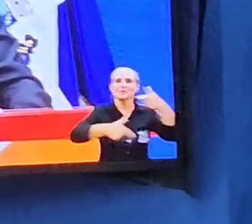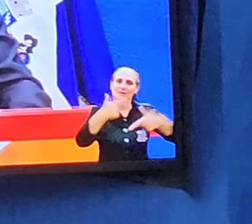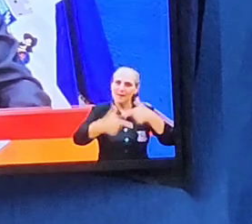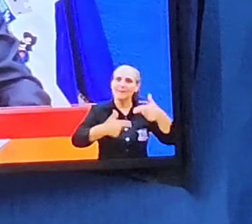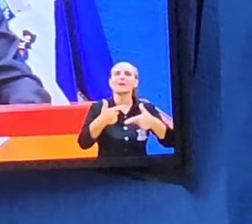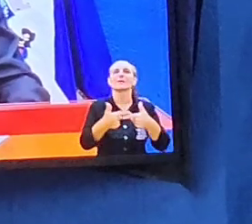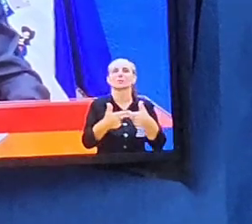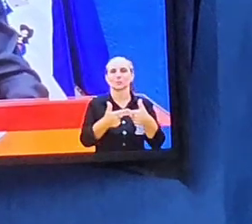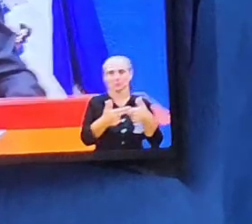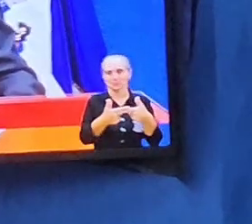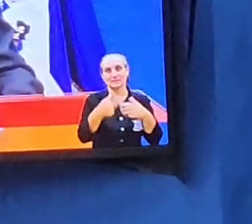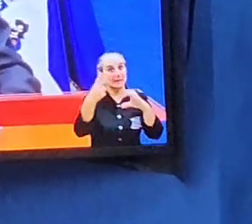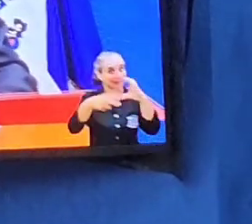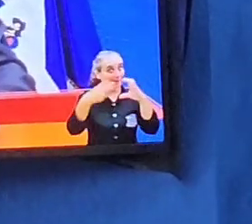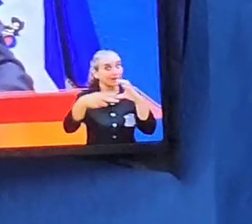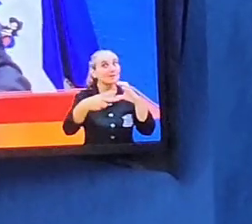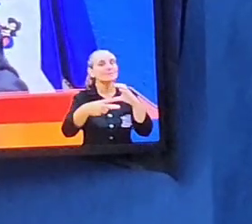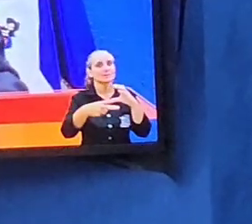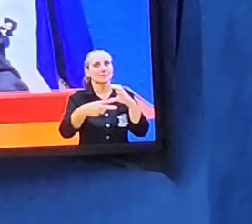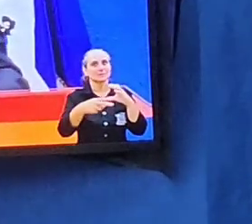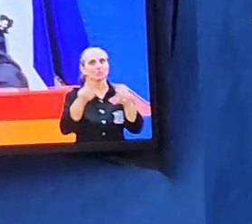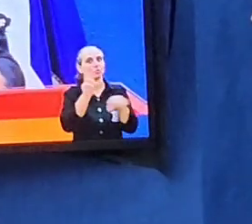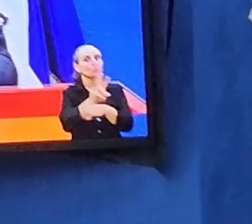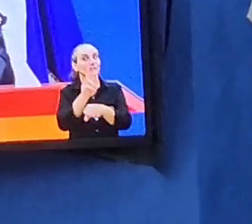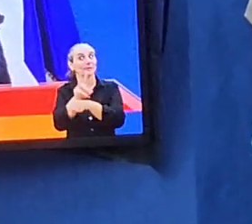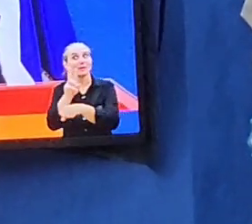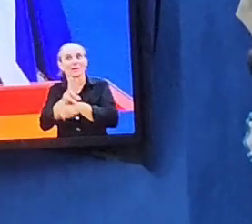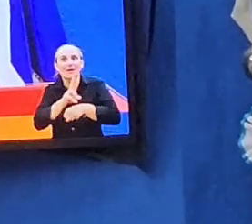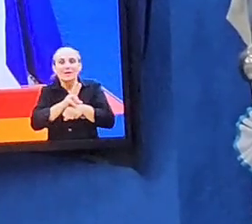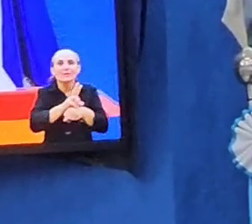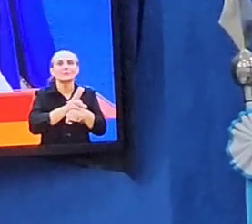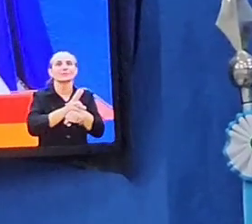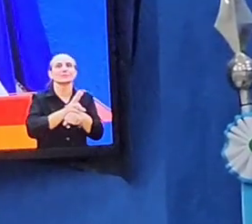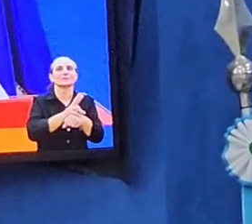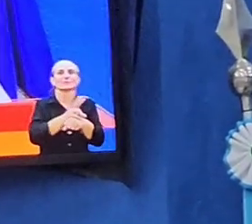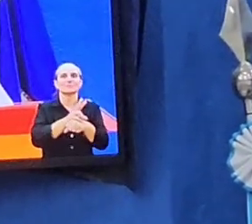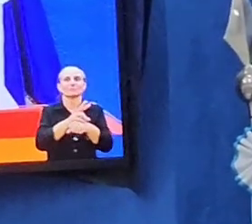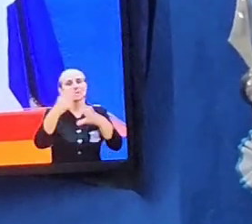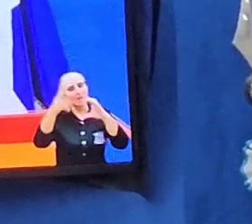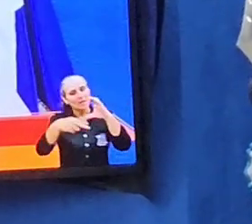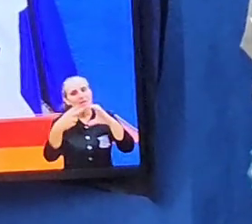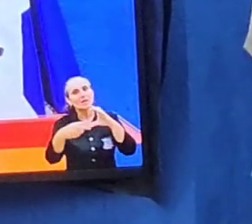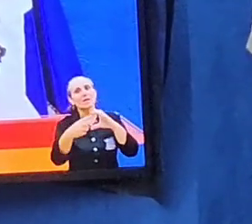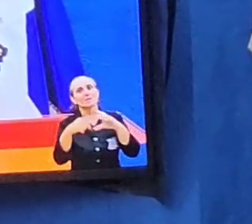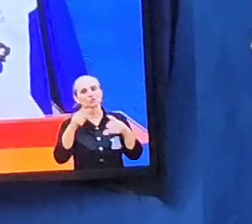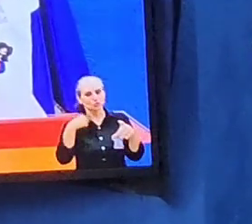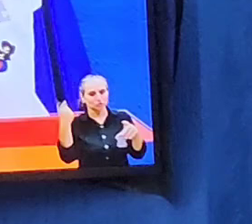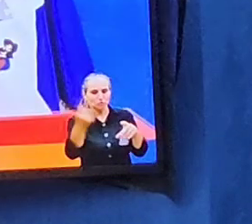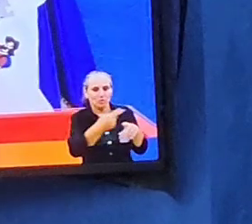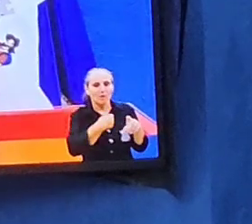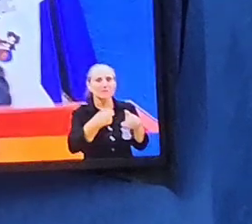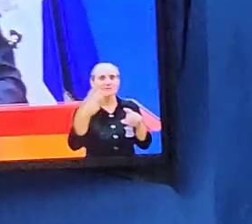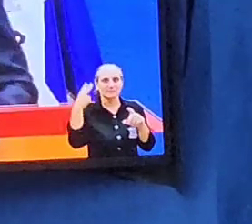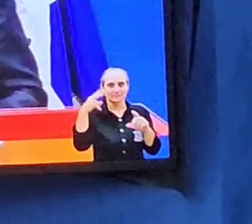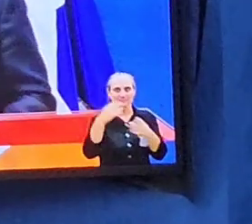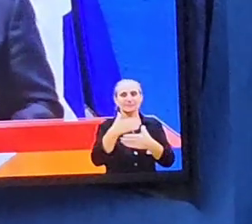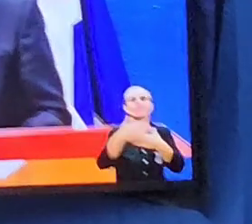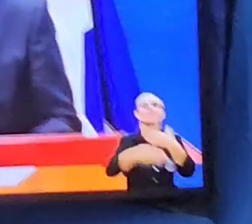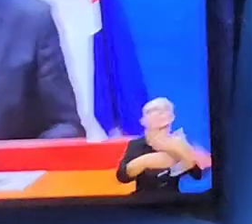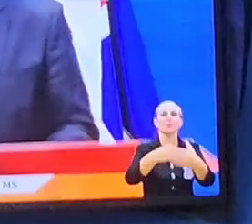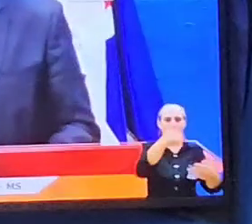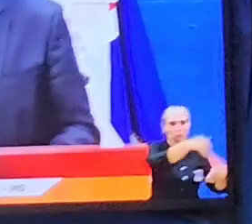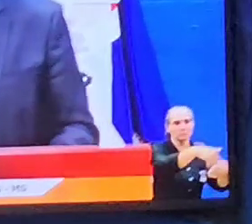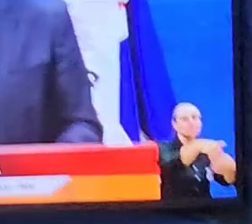Câmara Municipal, que cuidaram da nossa Câmara, de nós vereadores, durante o processo